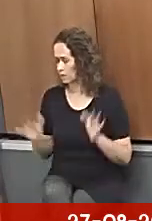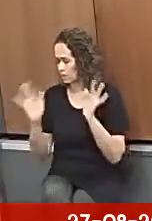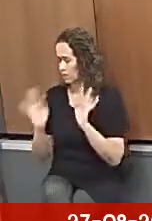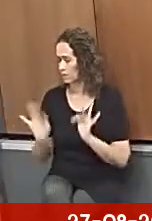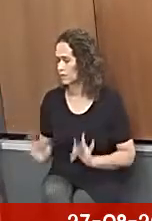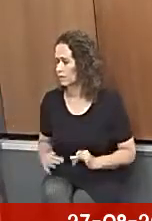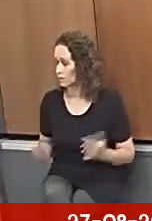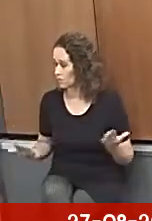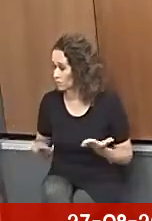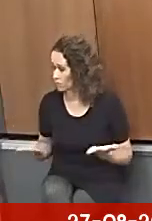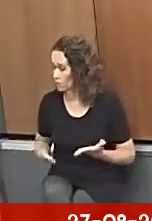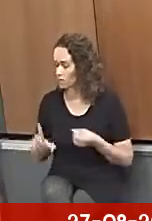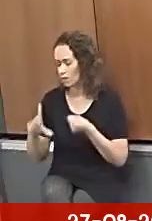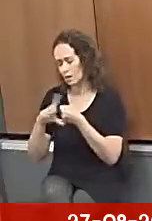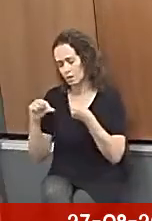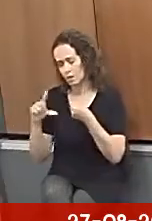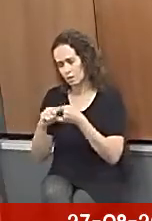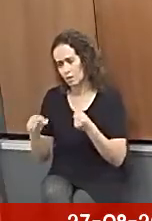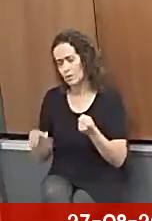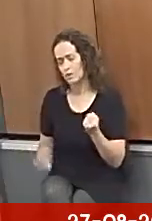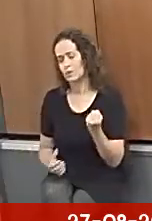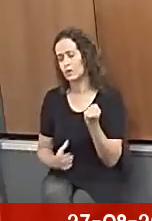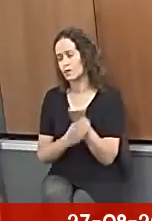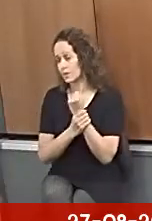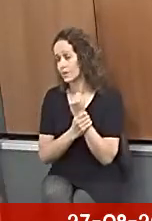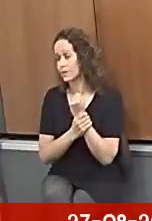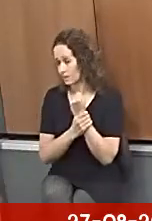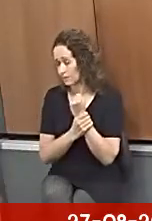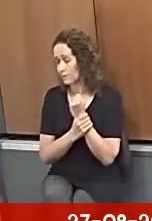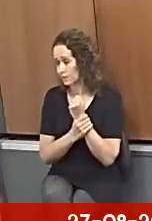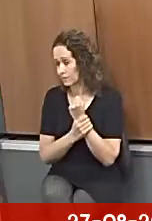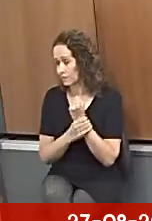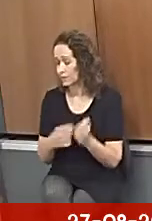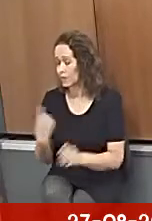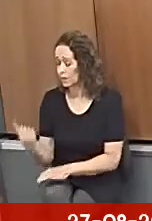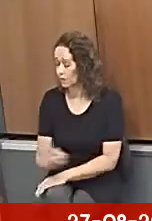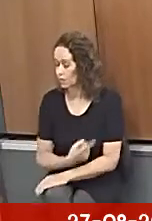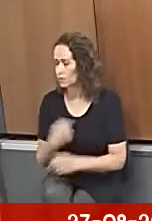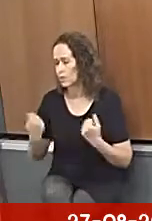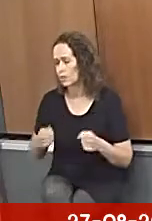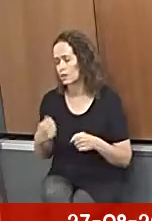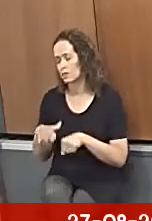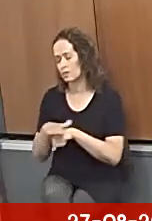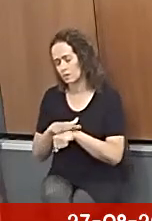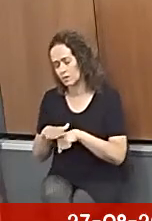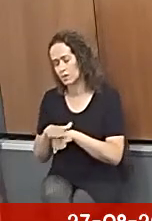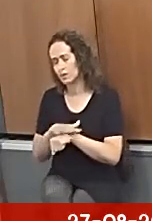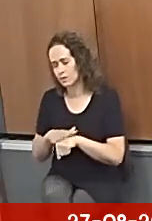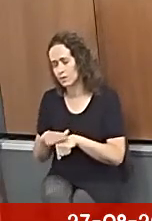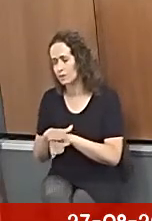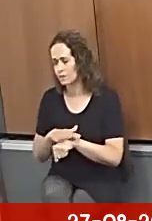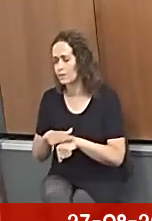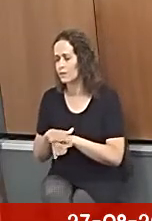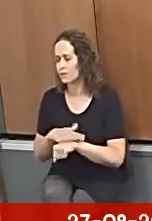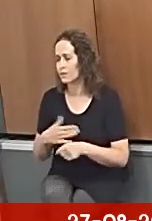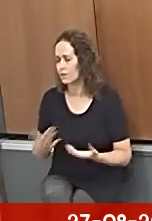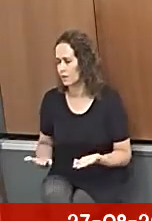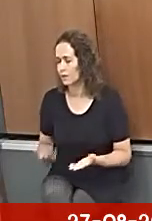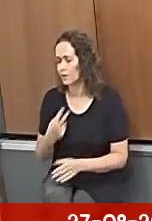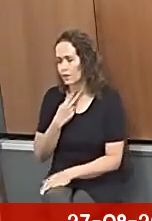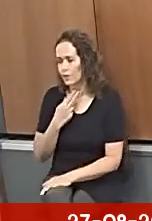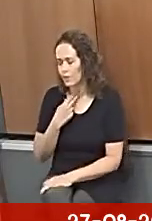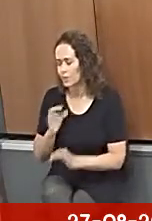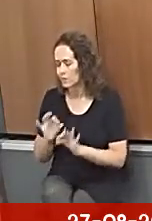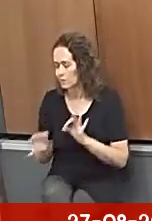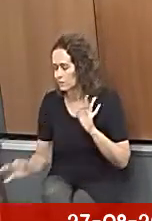o artigo da segurança então nós temos pensar muito e agora respondendo assim o vibrante que não posso me alongar enfim